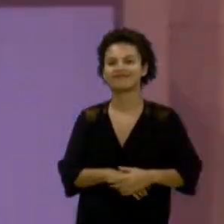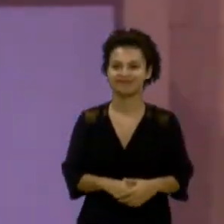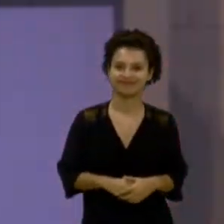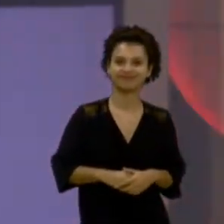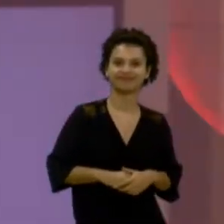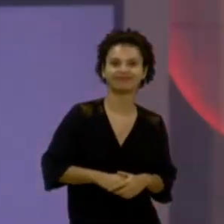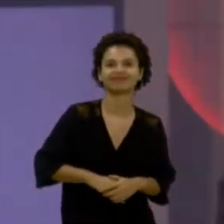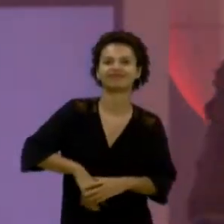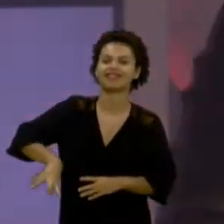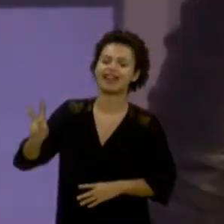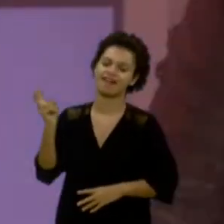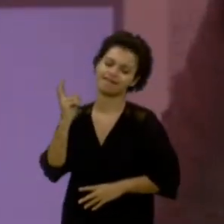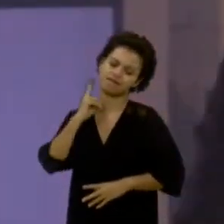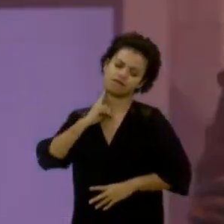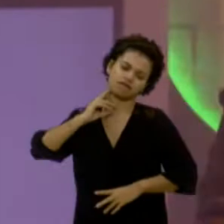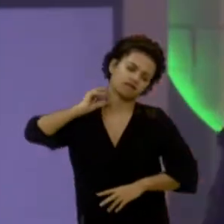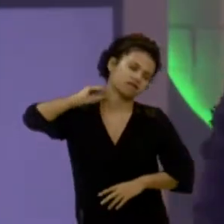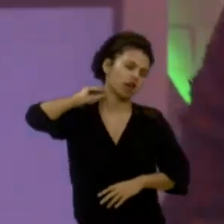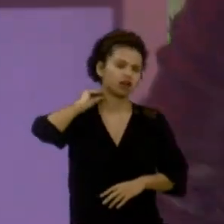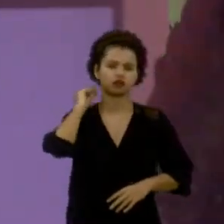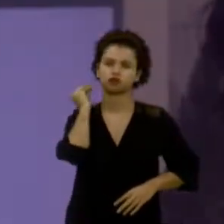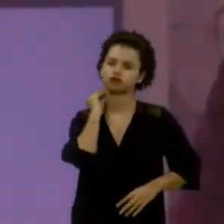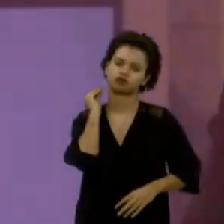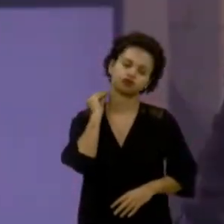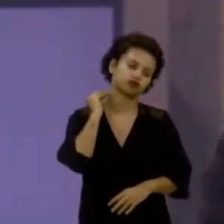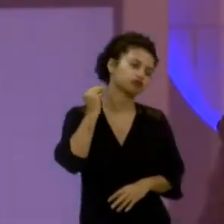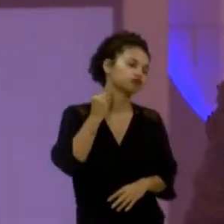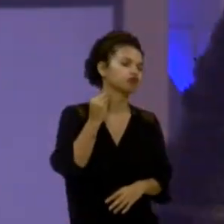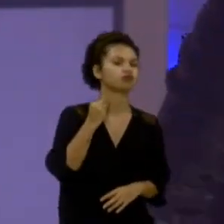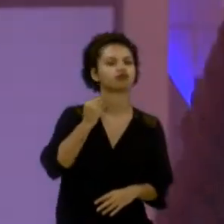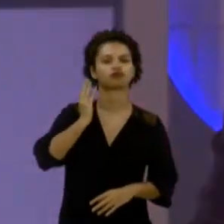meu pescocinho.